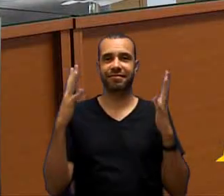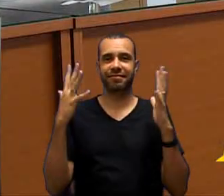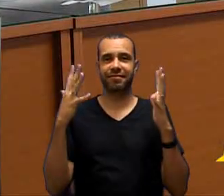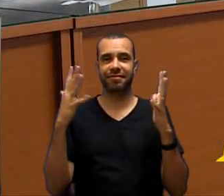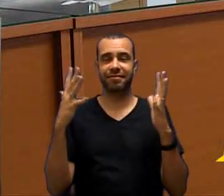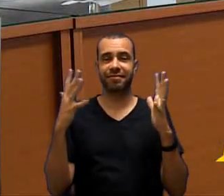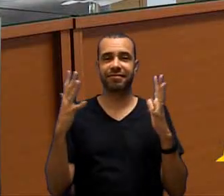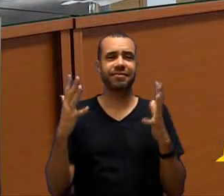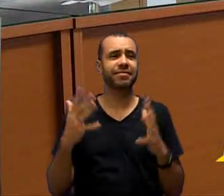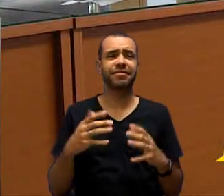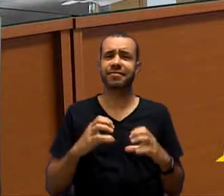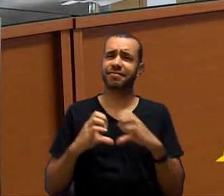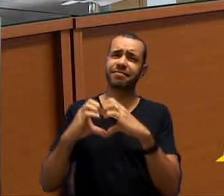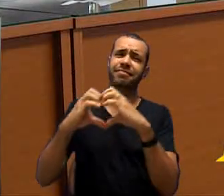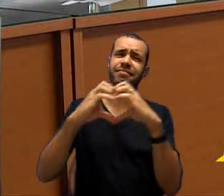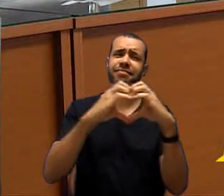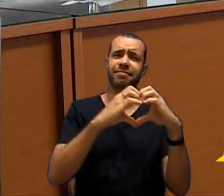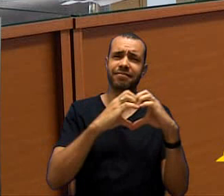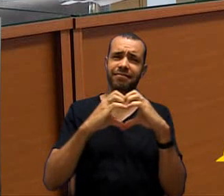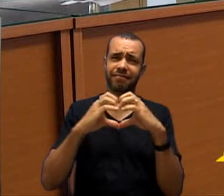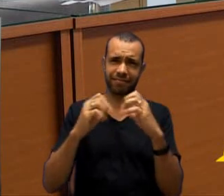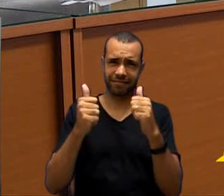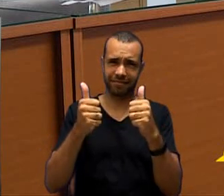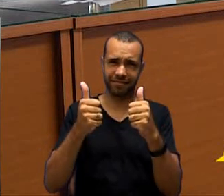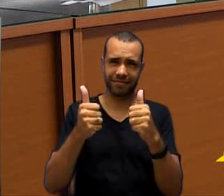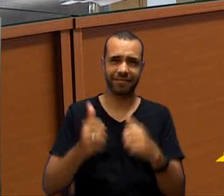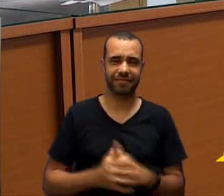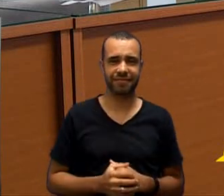A gente ama vocês, tá?